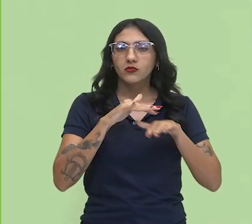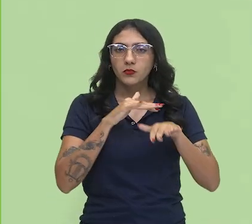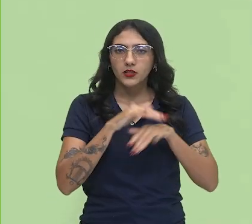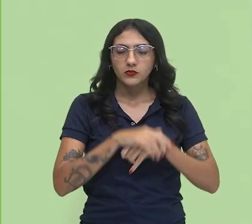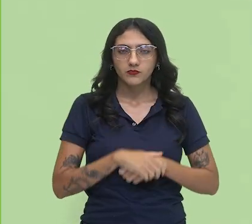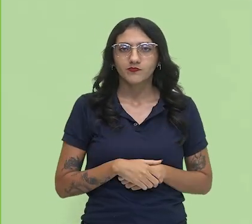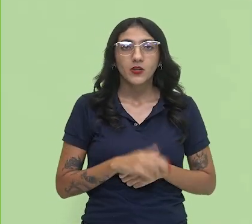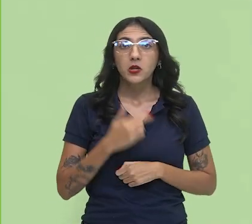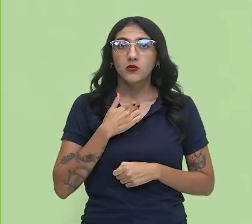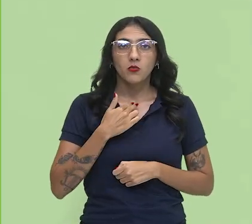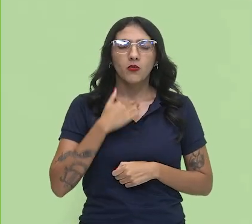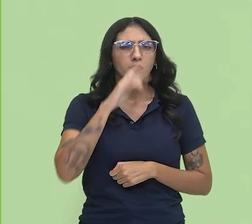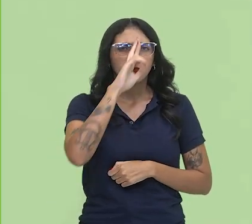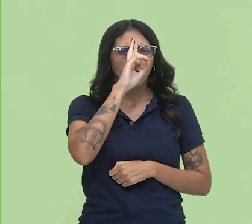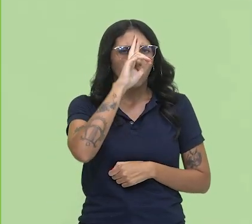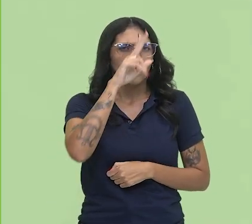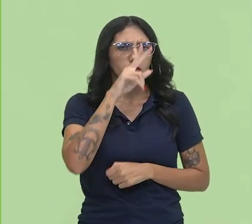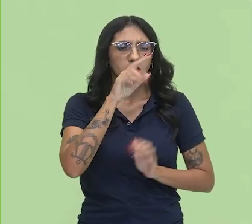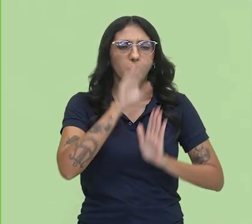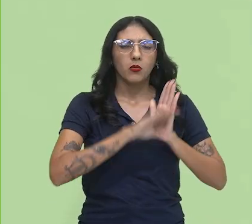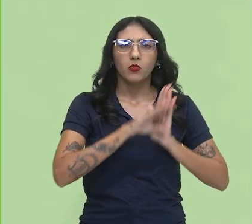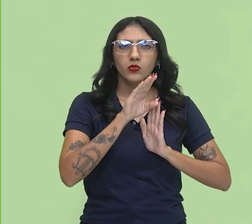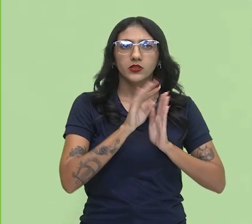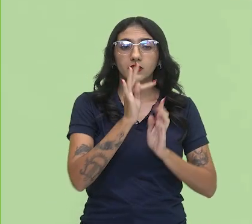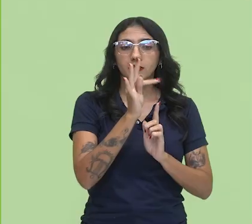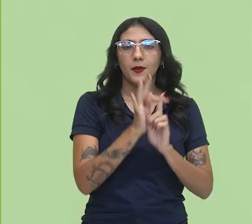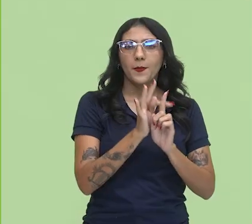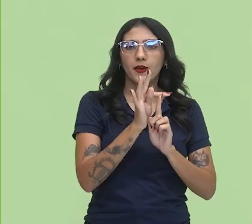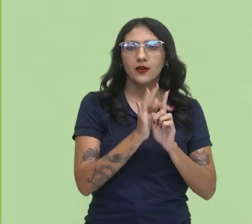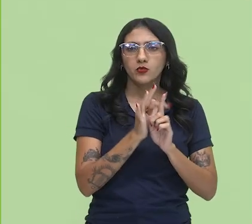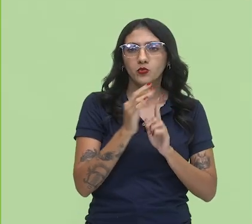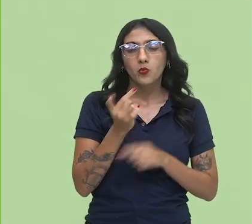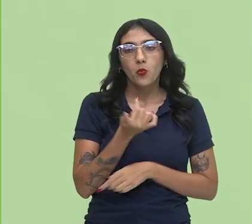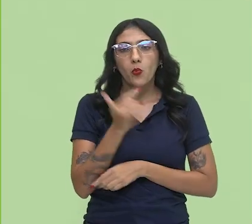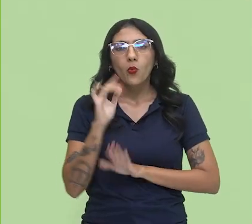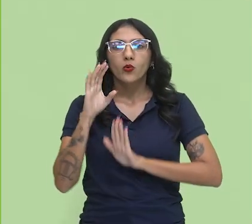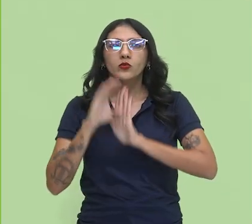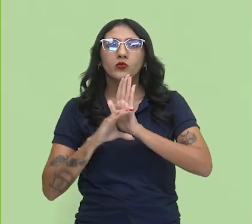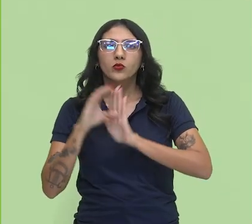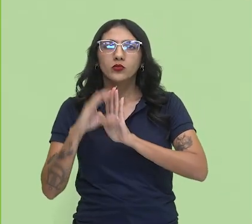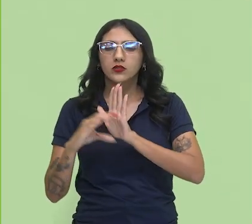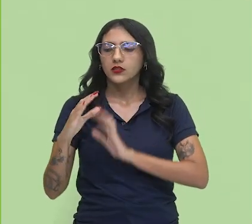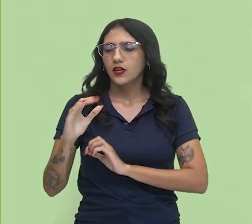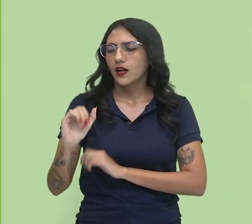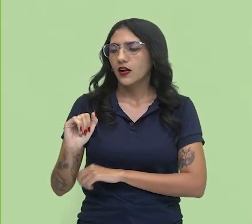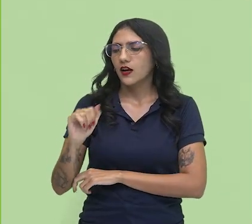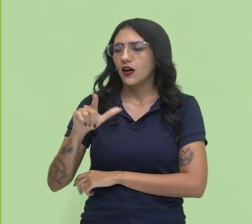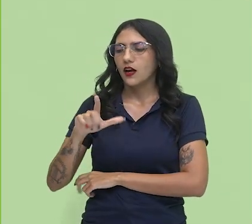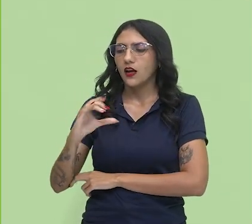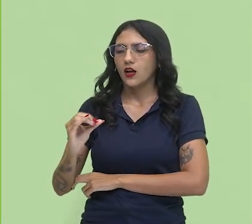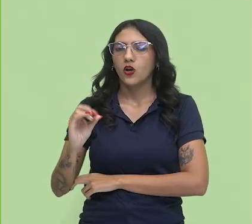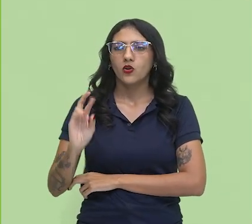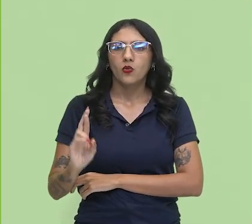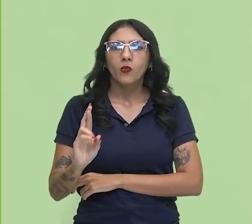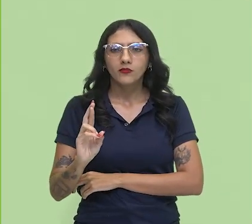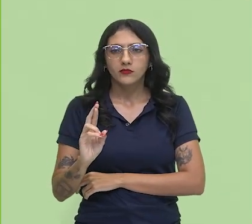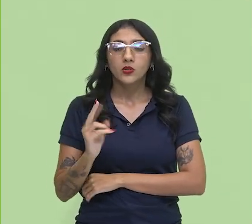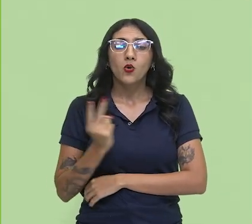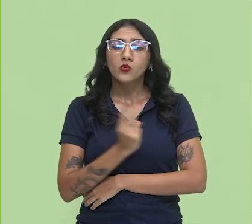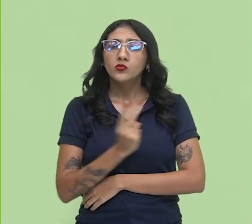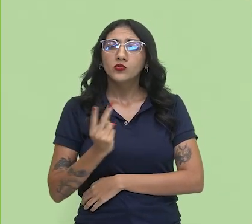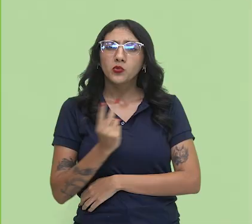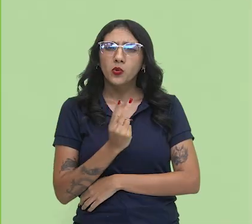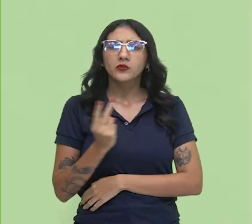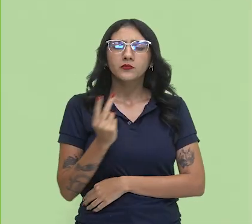o conceito de temperatura com o conceito de calor, tá, pessoal? Apesar de estarem intimamente ligados